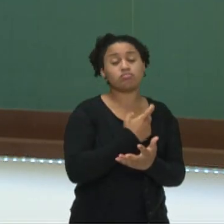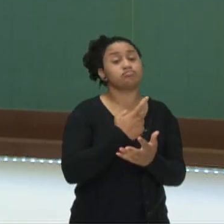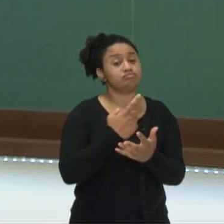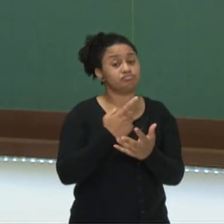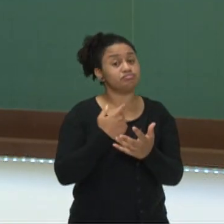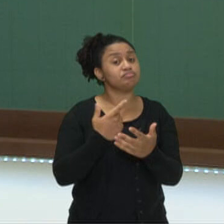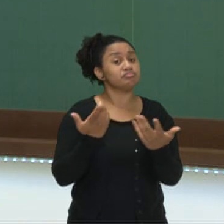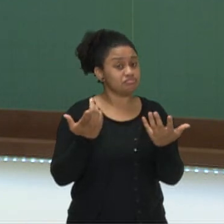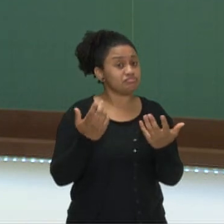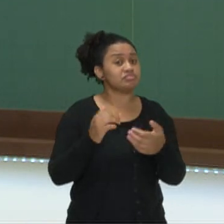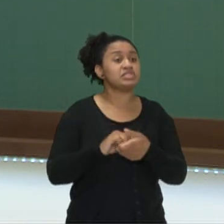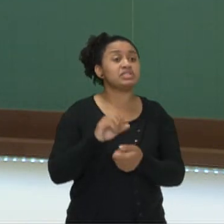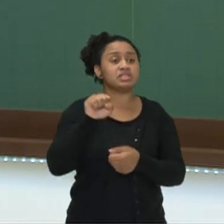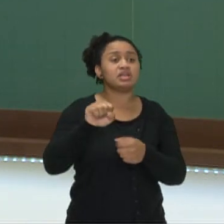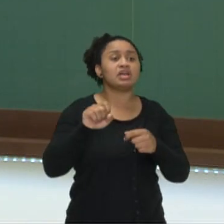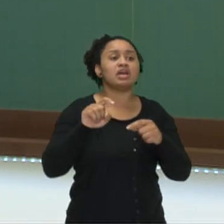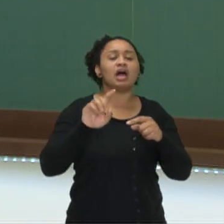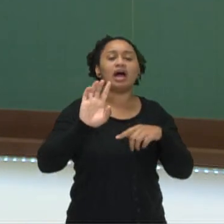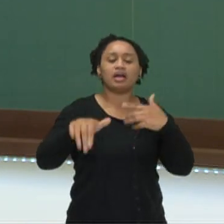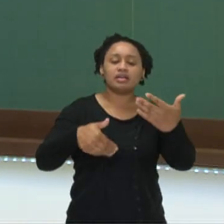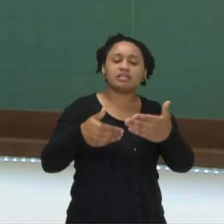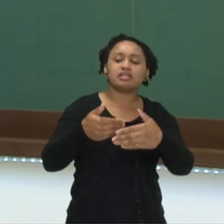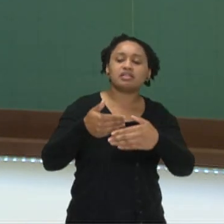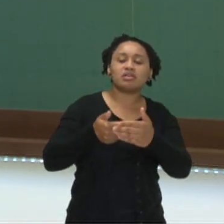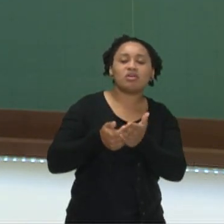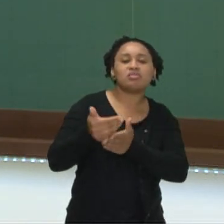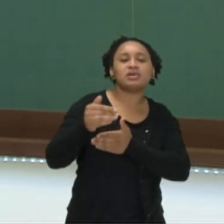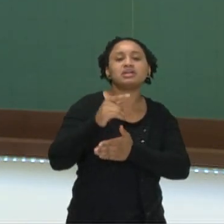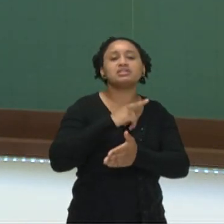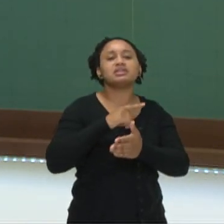de cruzadas, que vai acontecendo tudo